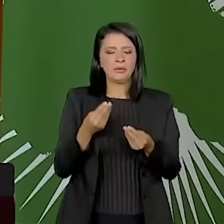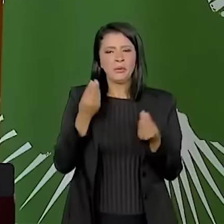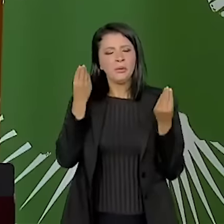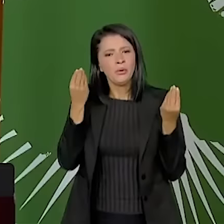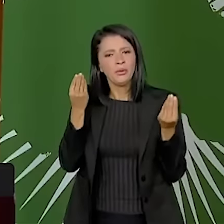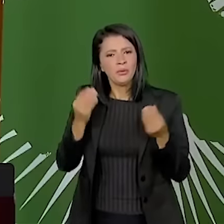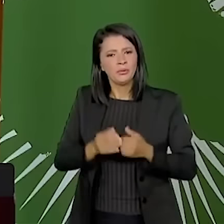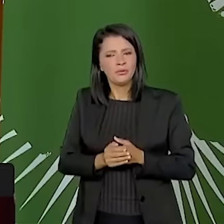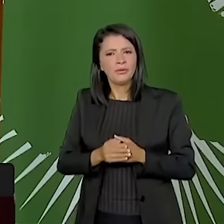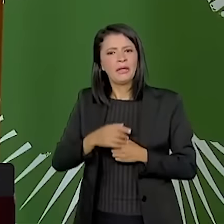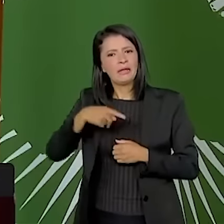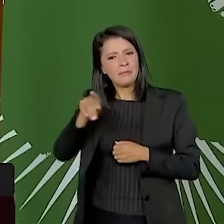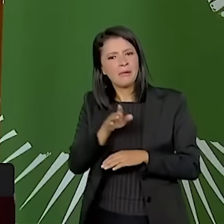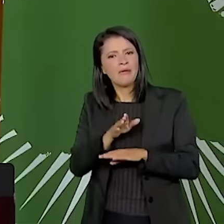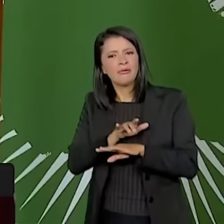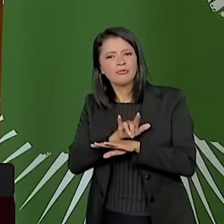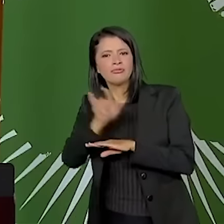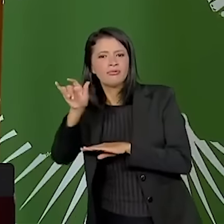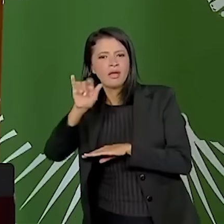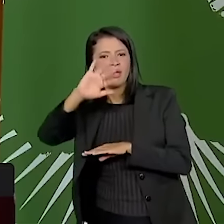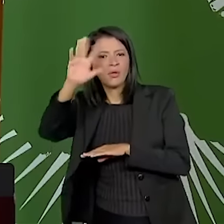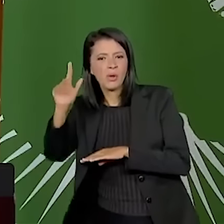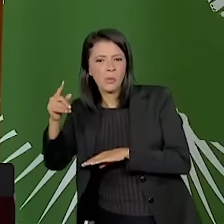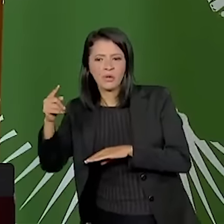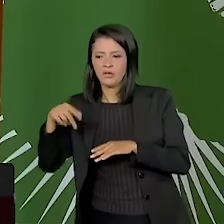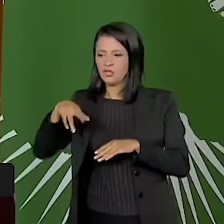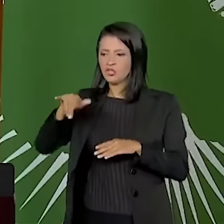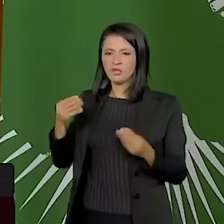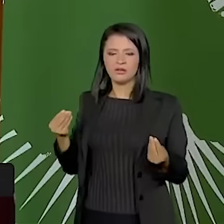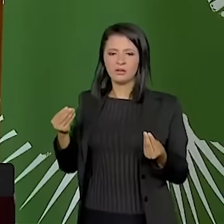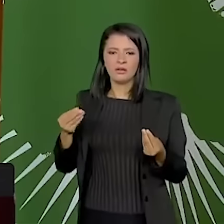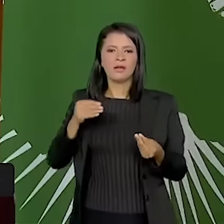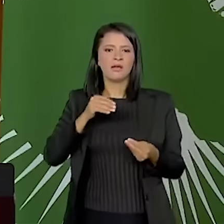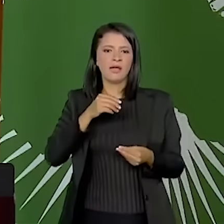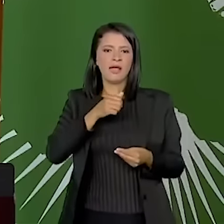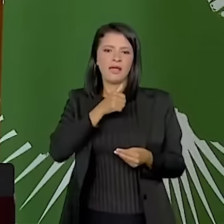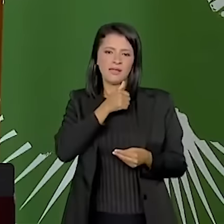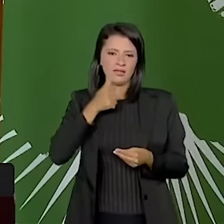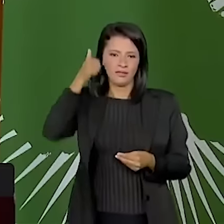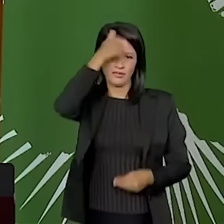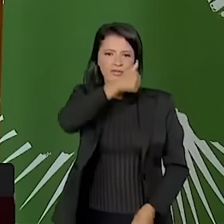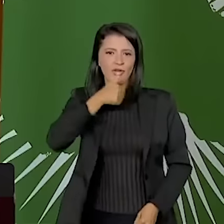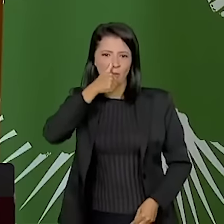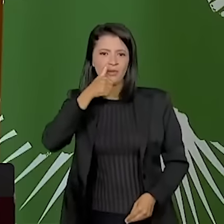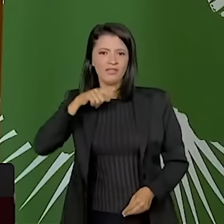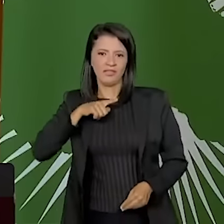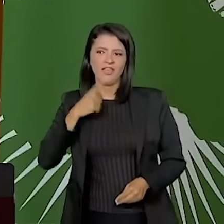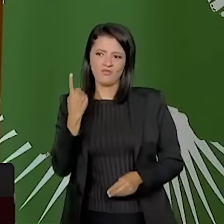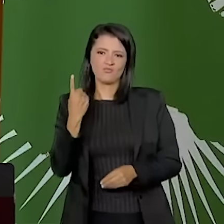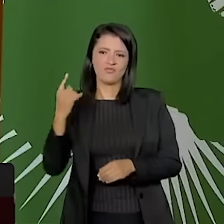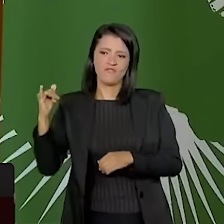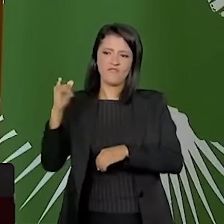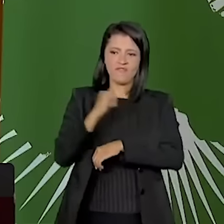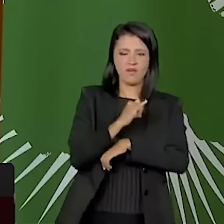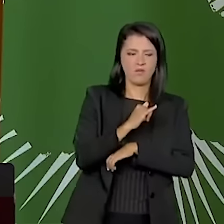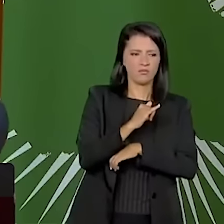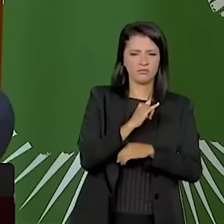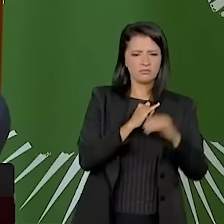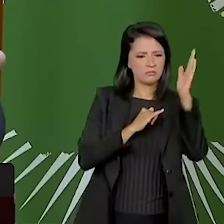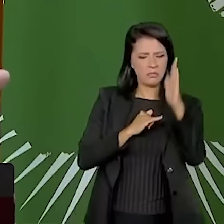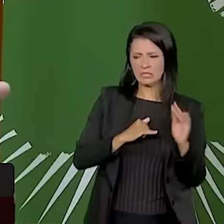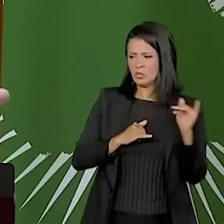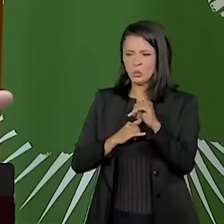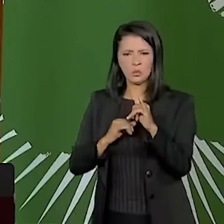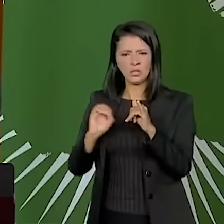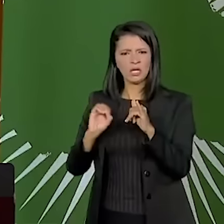sentido. Sabe? A Etiópia tem um avião para o Brasil, mas o Brasil não tem avião para a Etiópia. Sabe, é um contrassenso, porque quem deveria ter